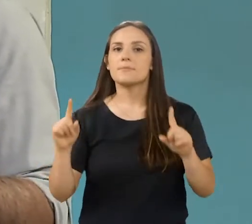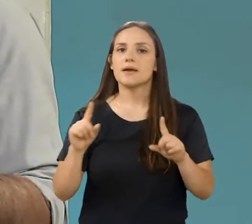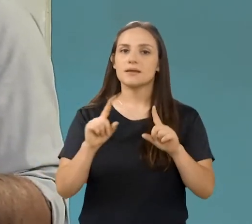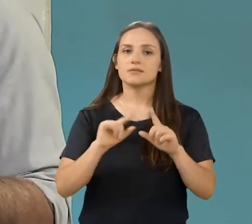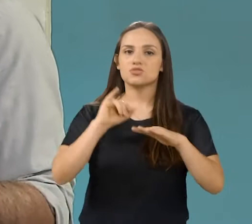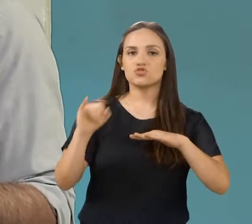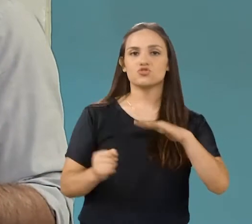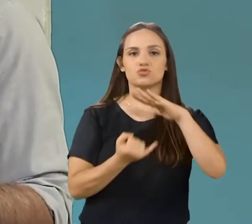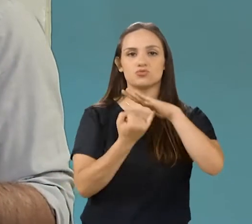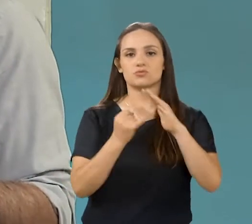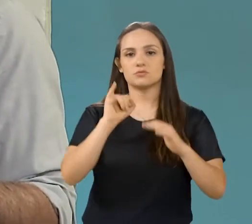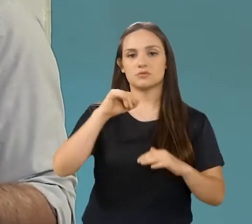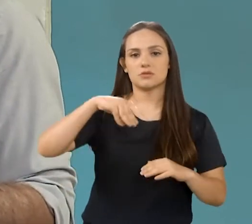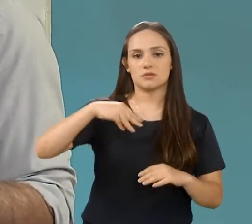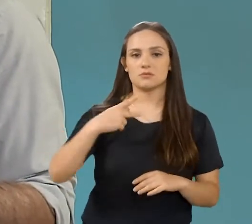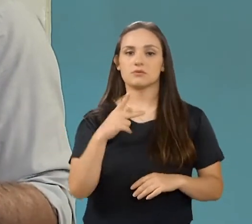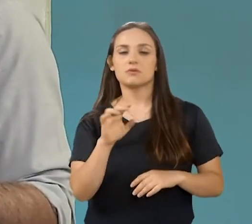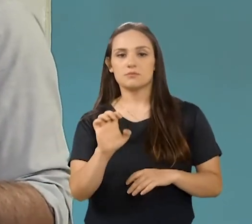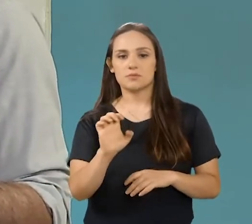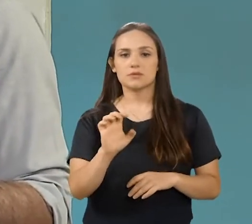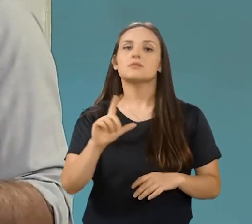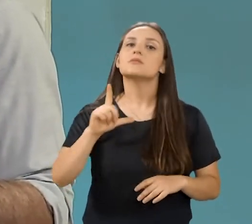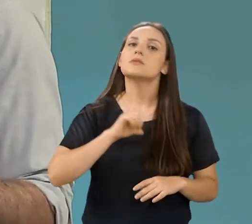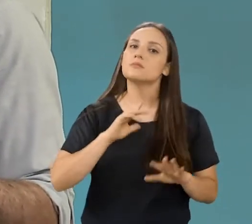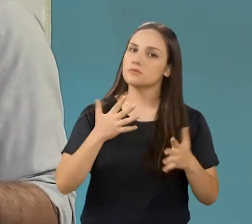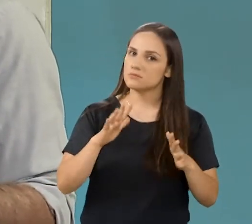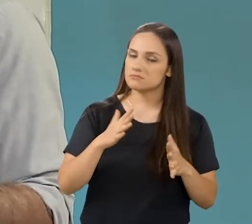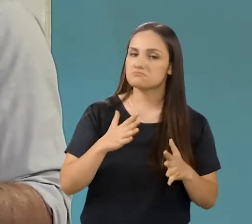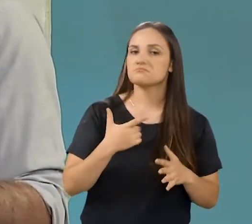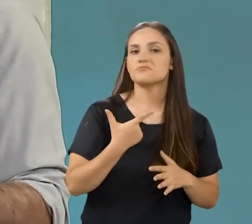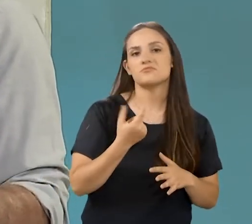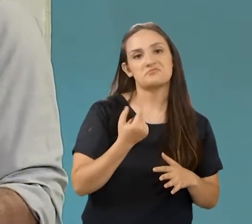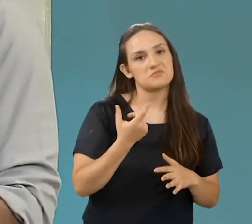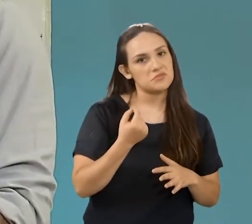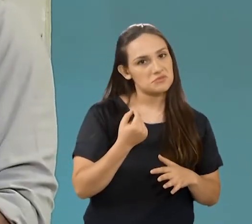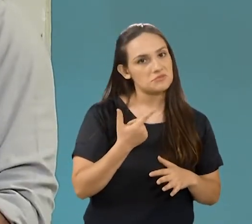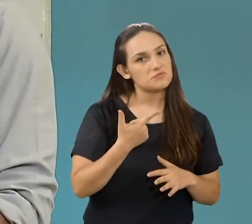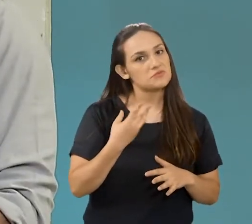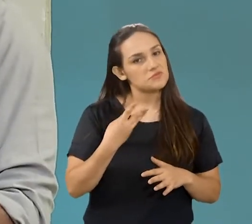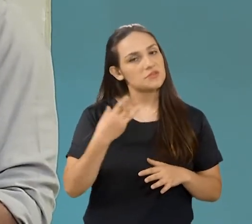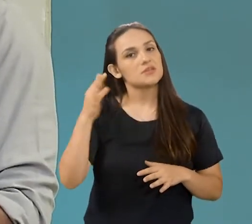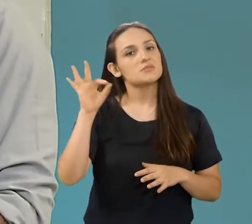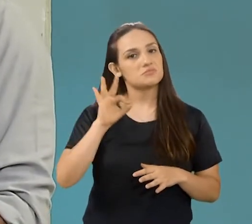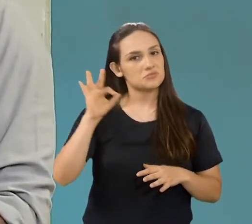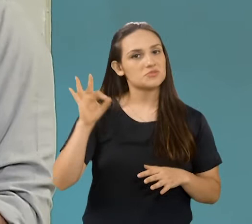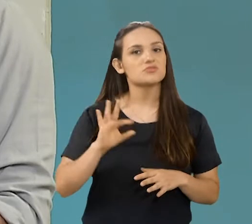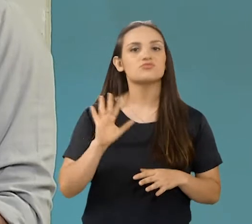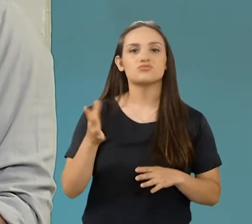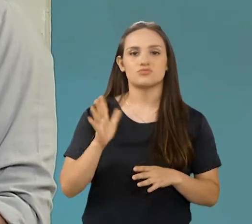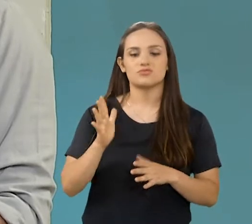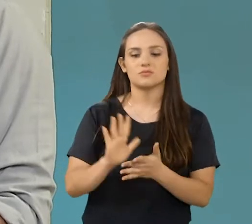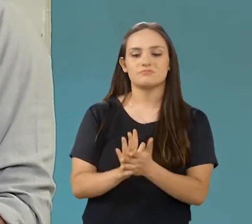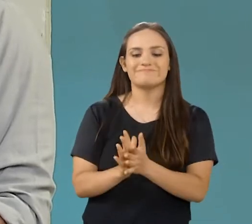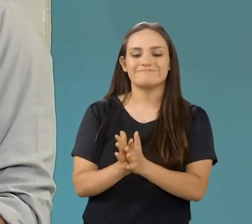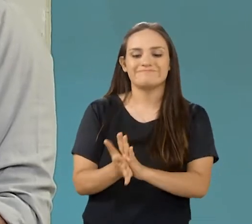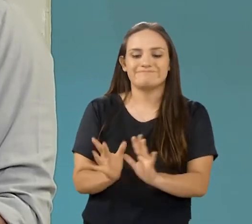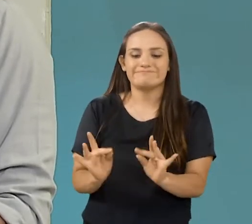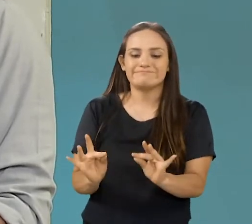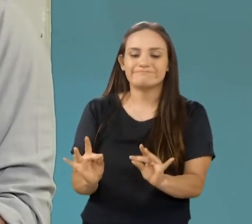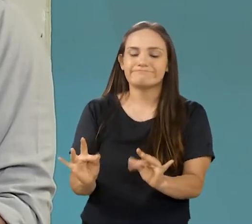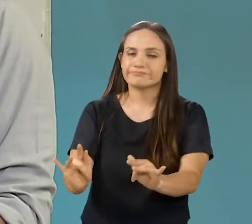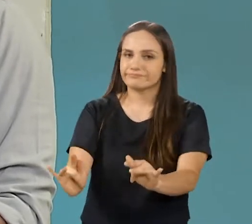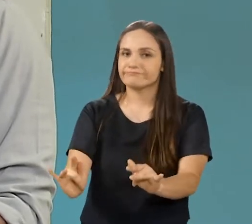foi apresentado na matéria, de algo aproximadamente em torno de 20% a 23% do bioma tem sofrido,